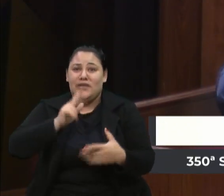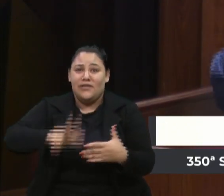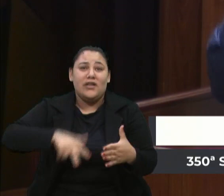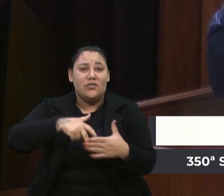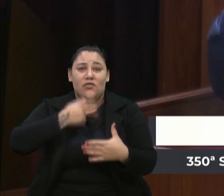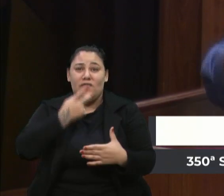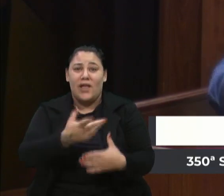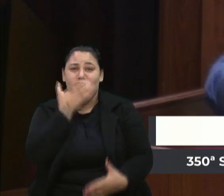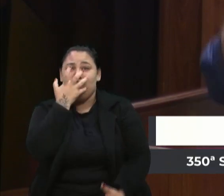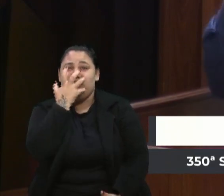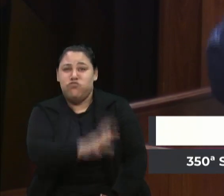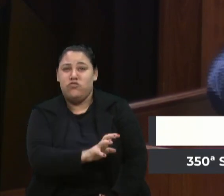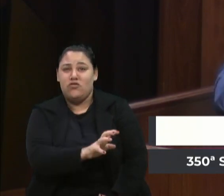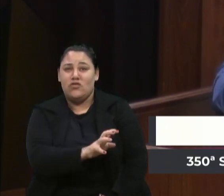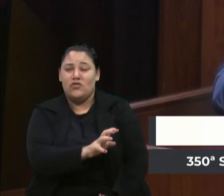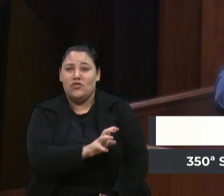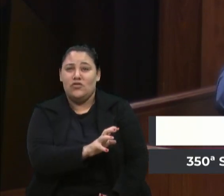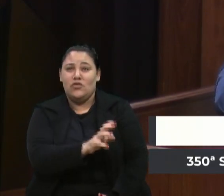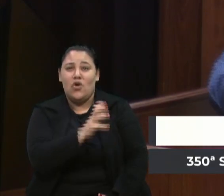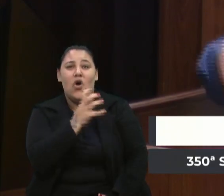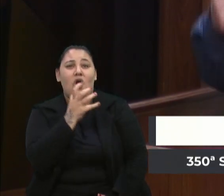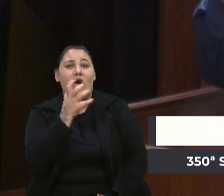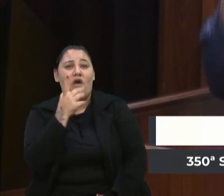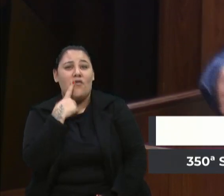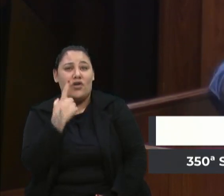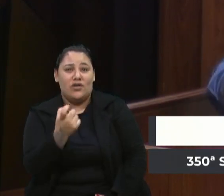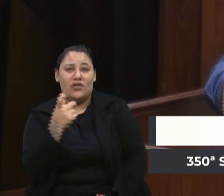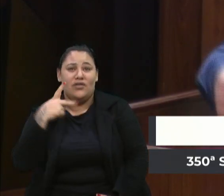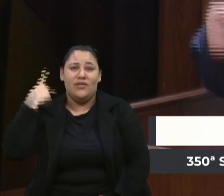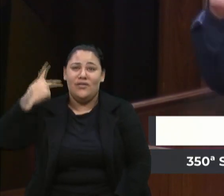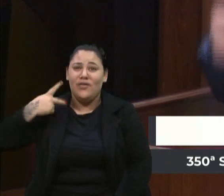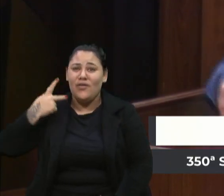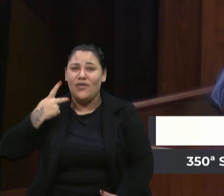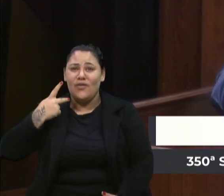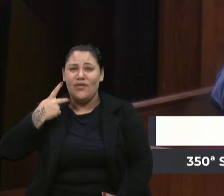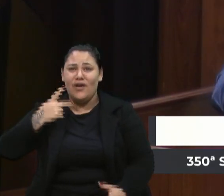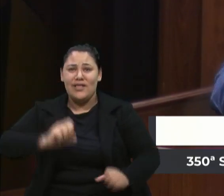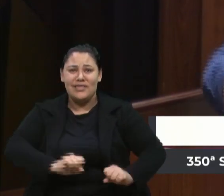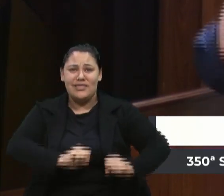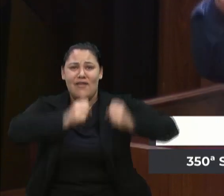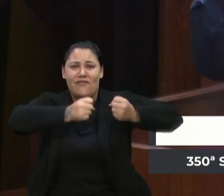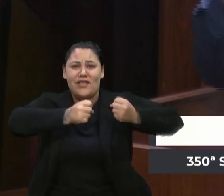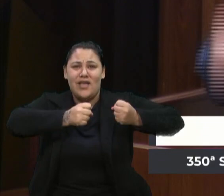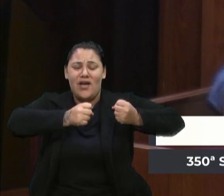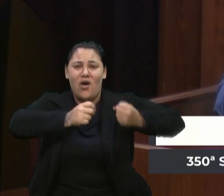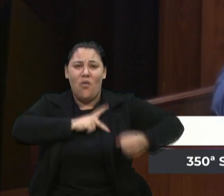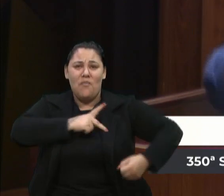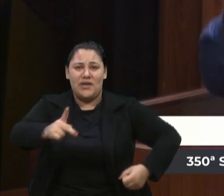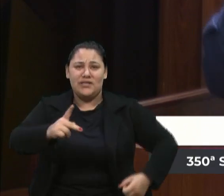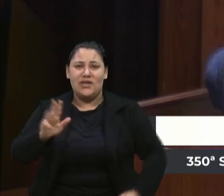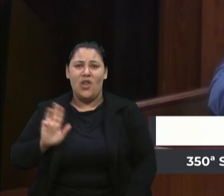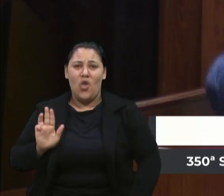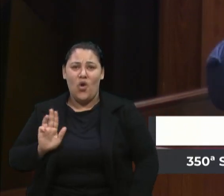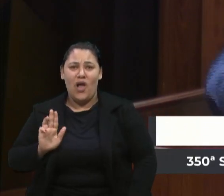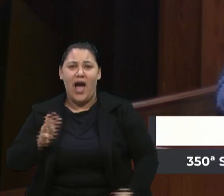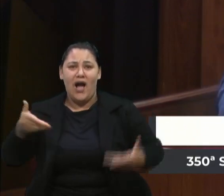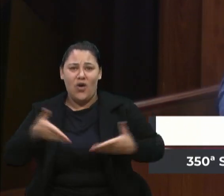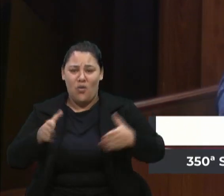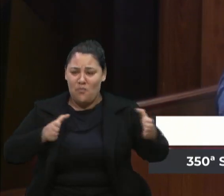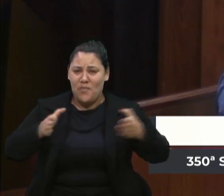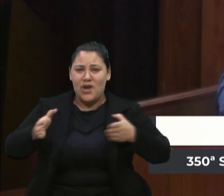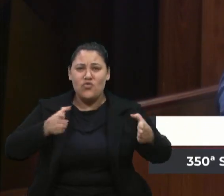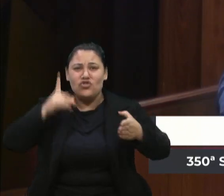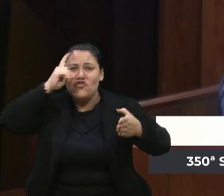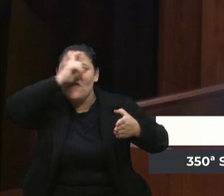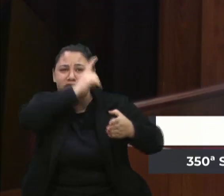repúdio ao pronunciamento da vereadora Rose em defender um presidente que, no momento crucial que as famílias estão